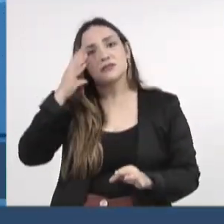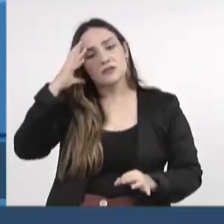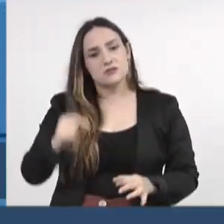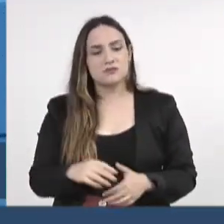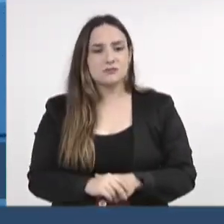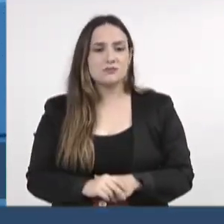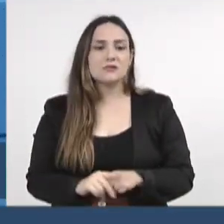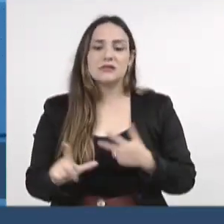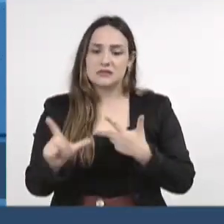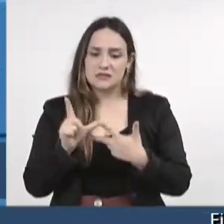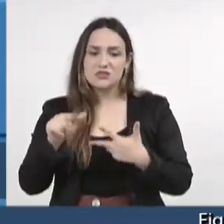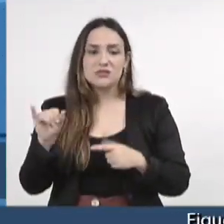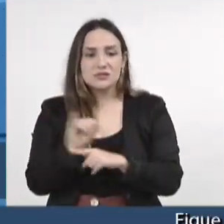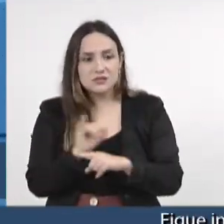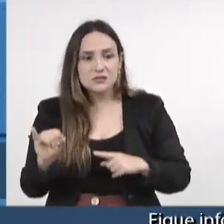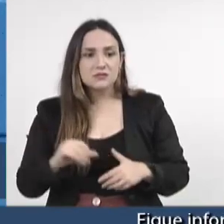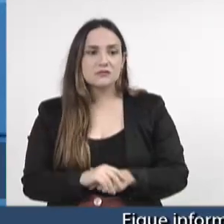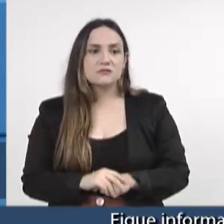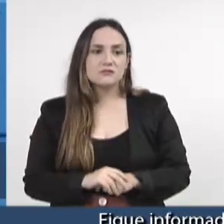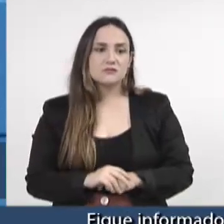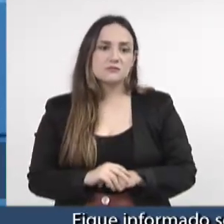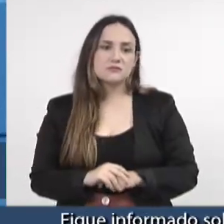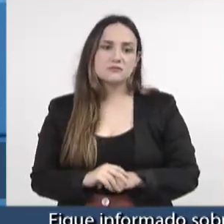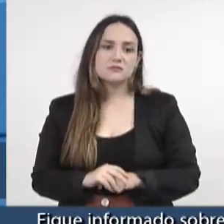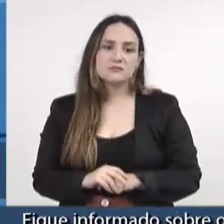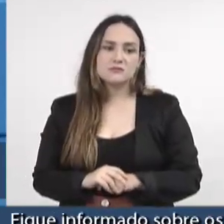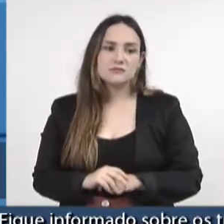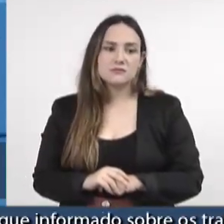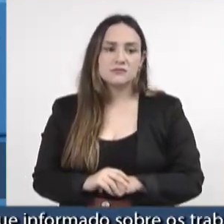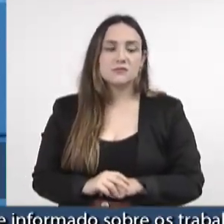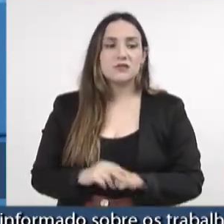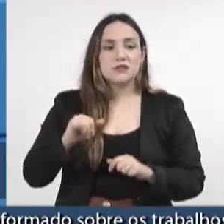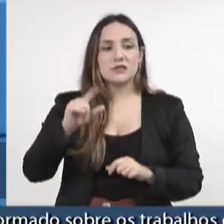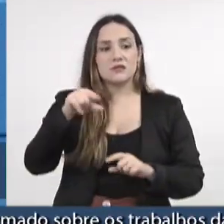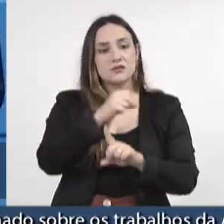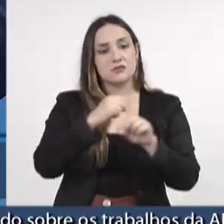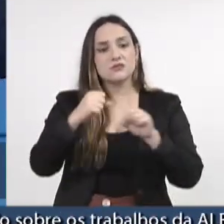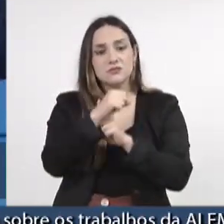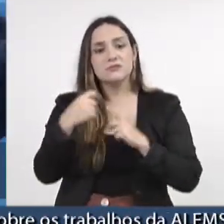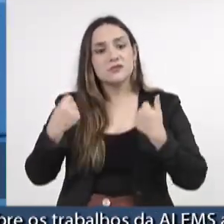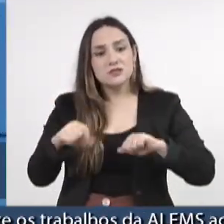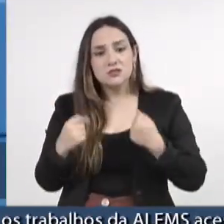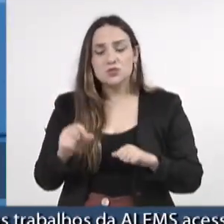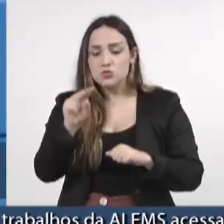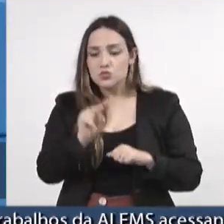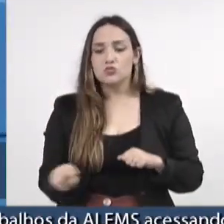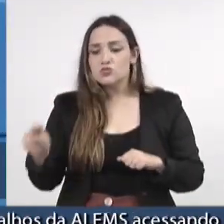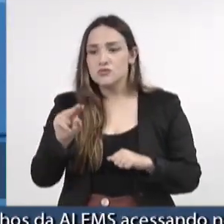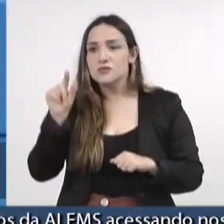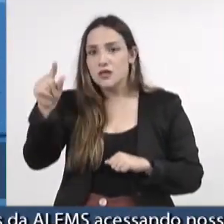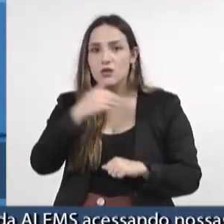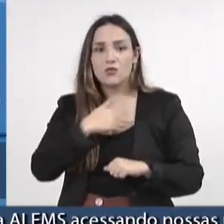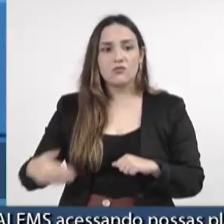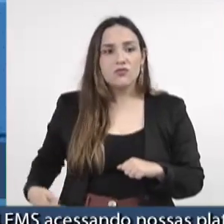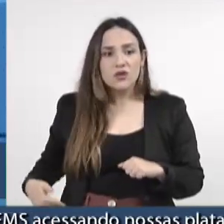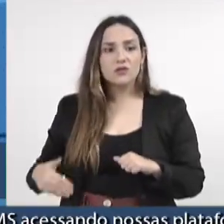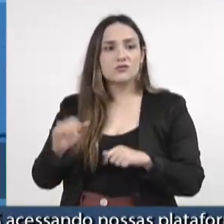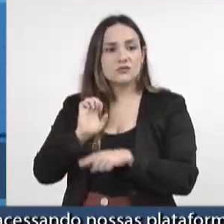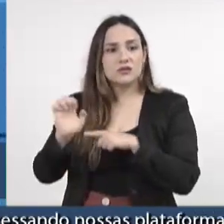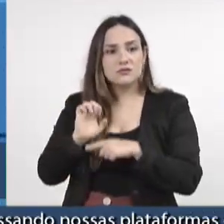campo. Eu penso que as instituições de Estado não podem silenciar com relação a esse tema. A Secretaria